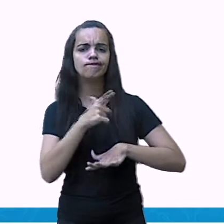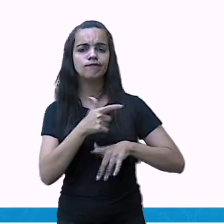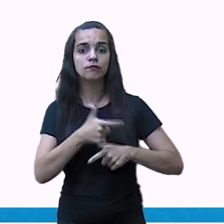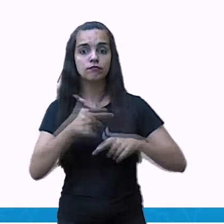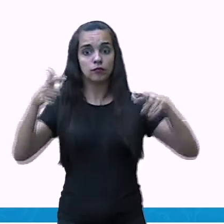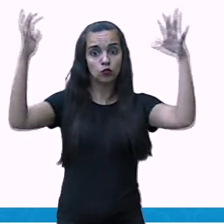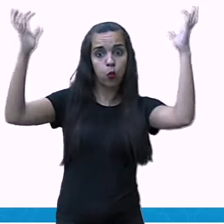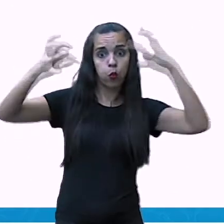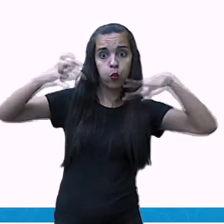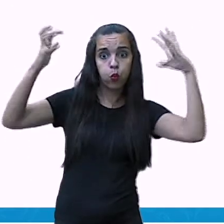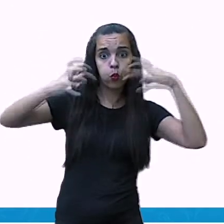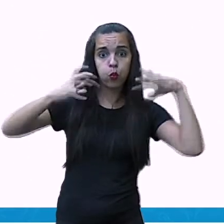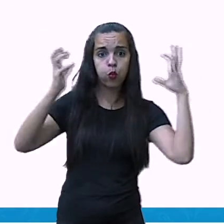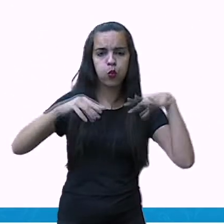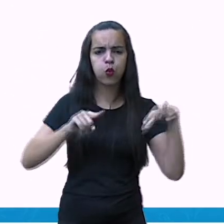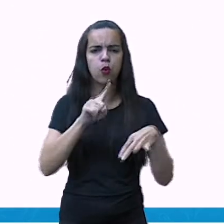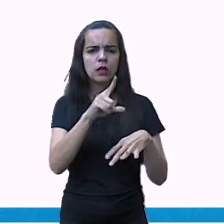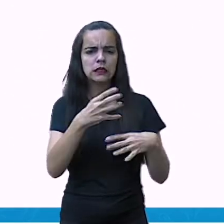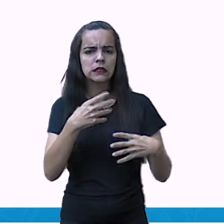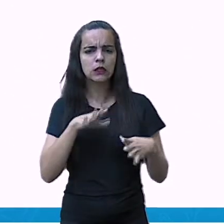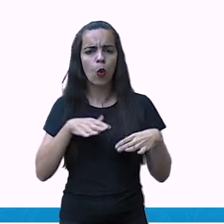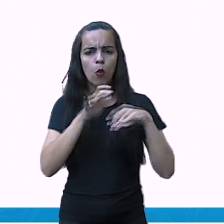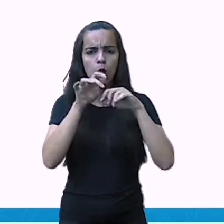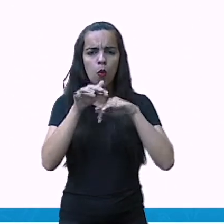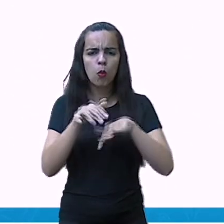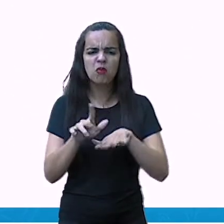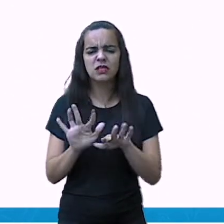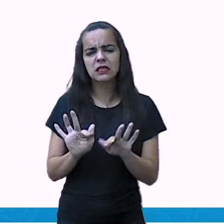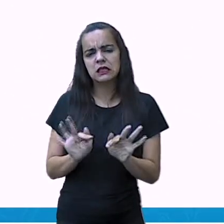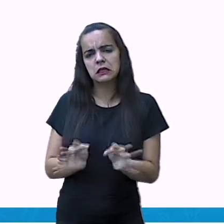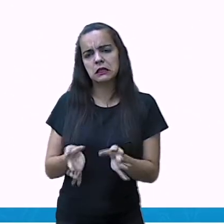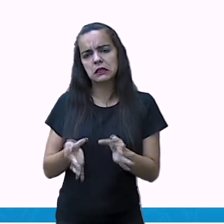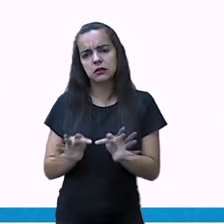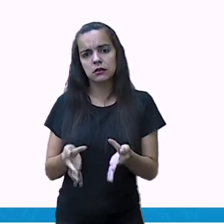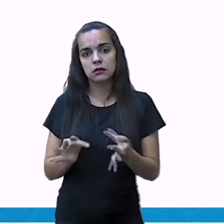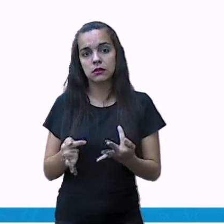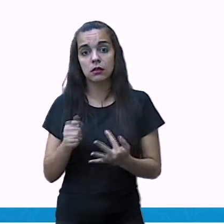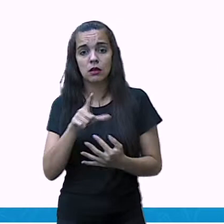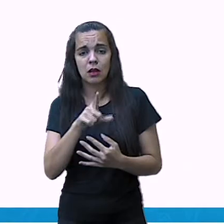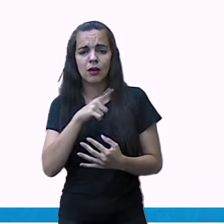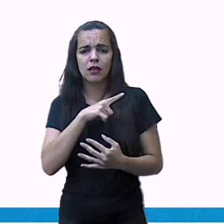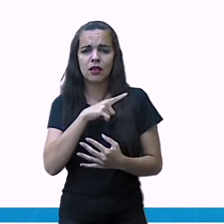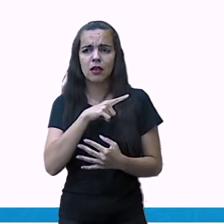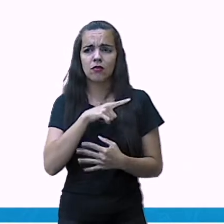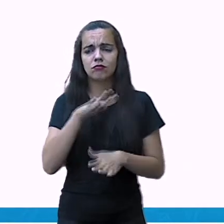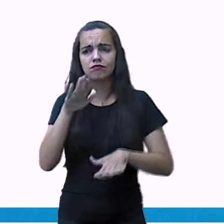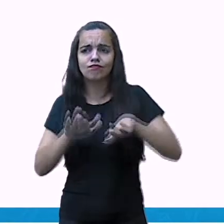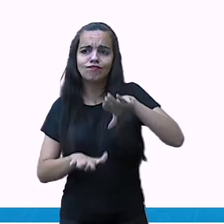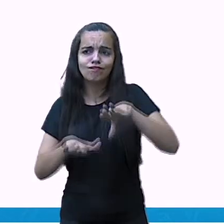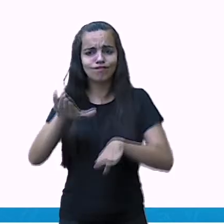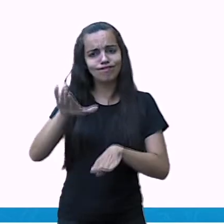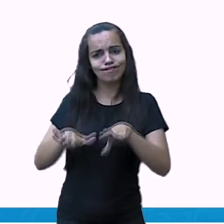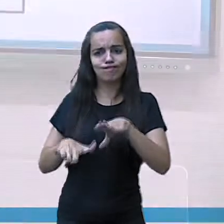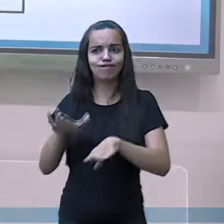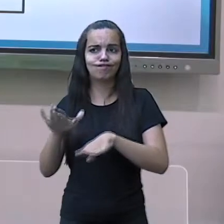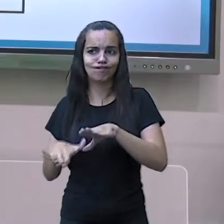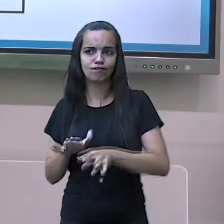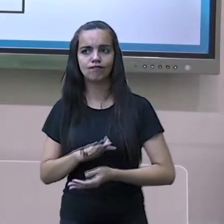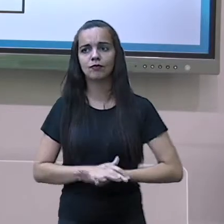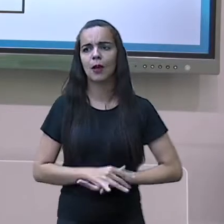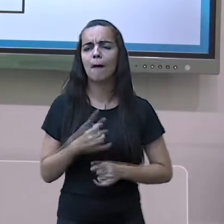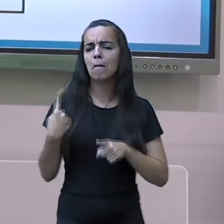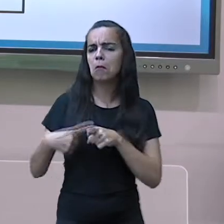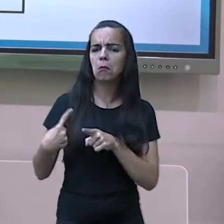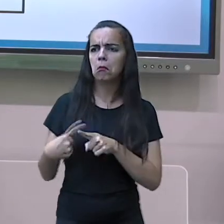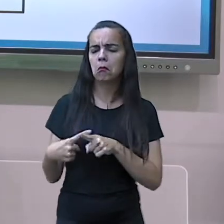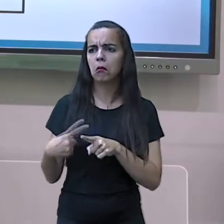chuvas, sendo do tipo pouco comum e de previsão pouco efetiva.